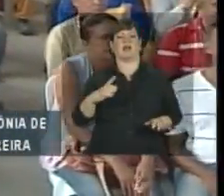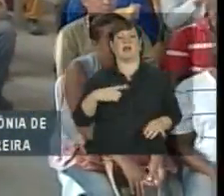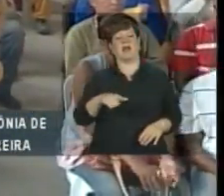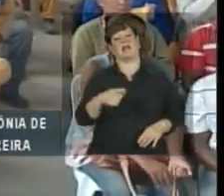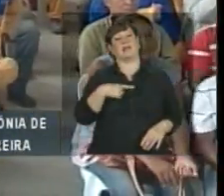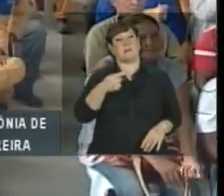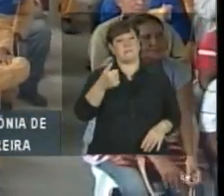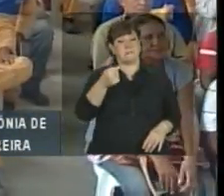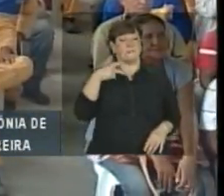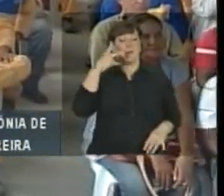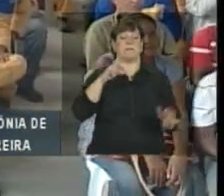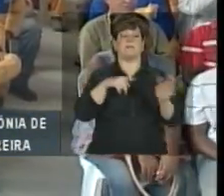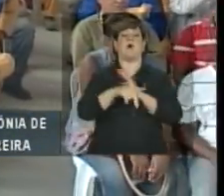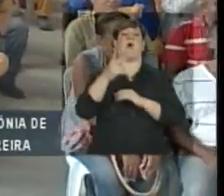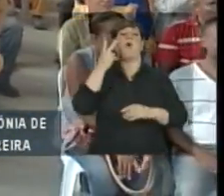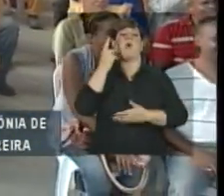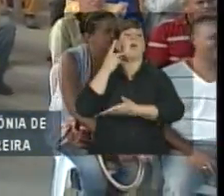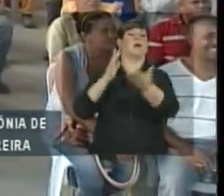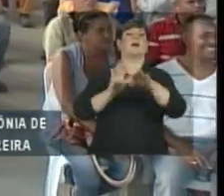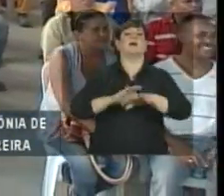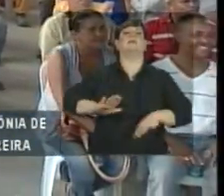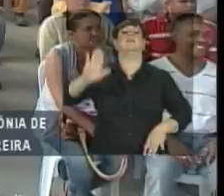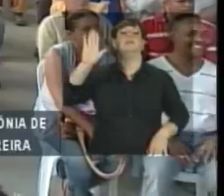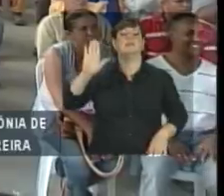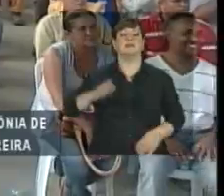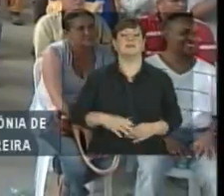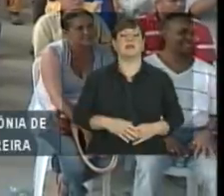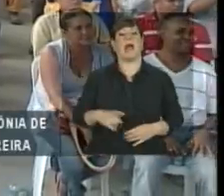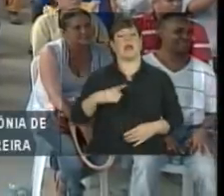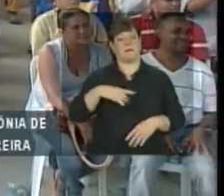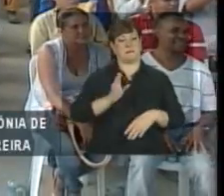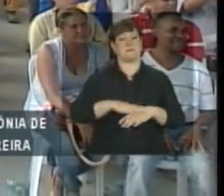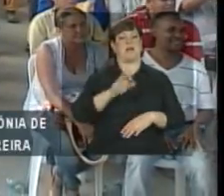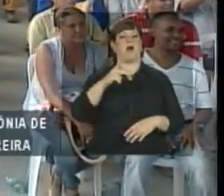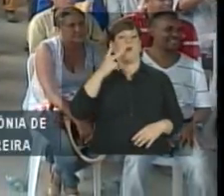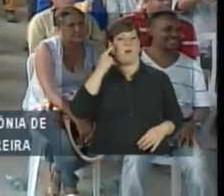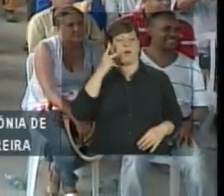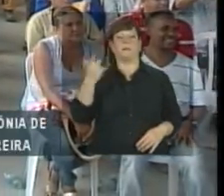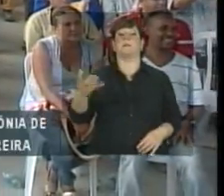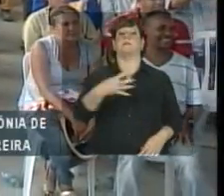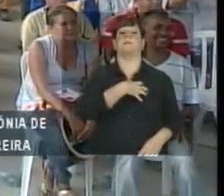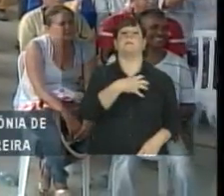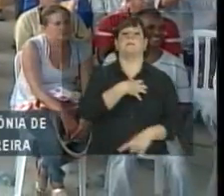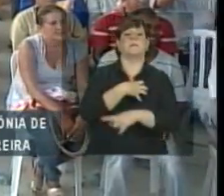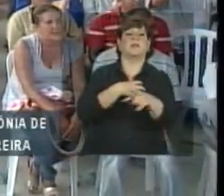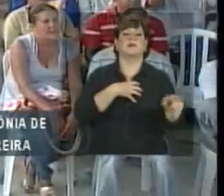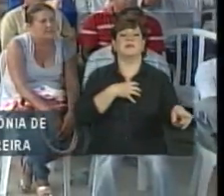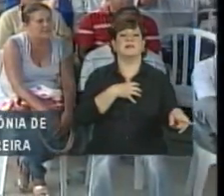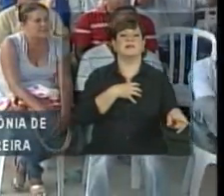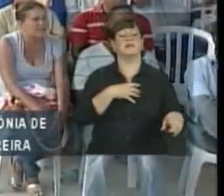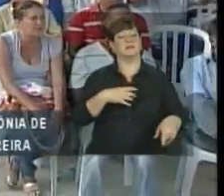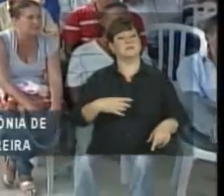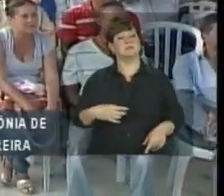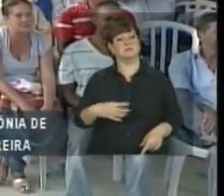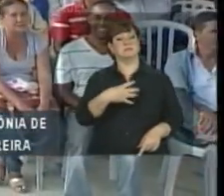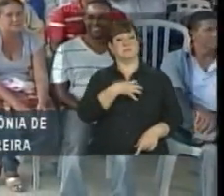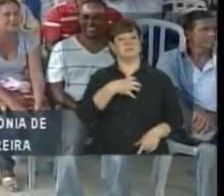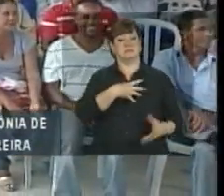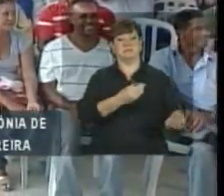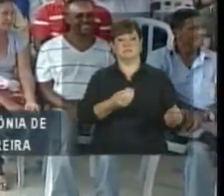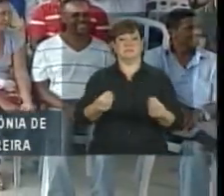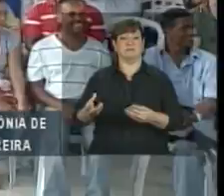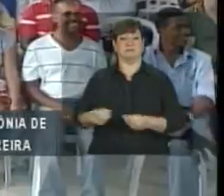paraibano. Quem é do Ceará aí, levanta a mão. Tem mais cearense. Baiano? É, baiano tem